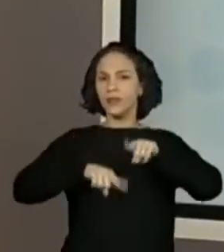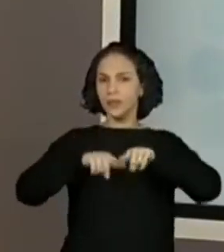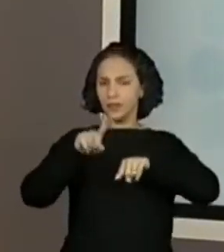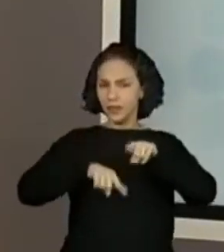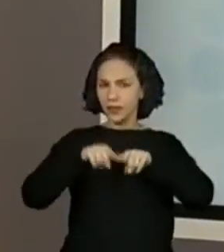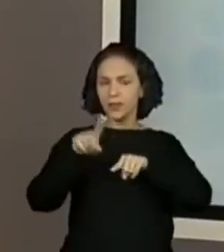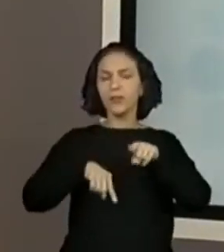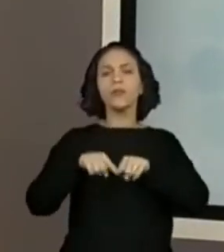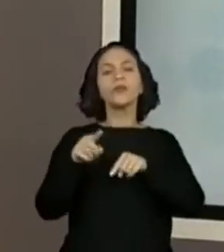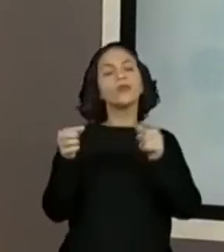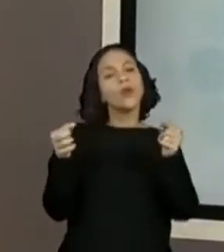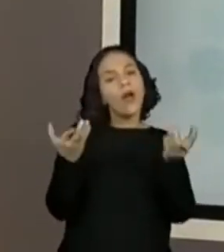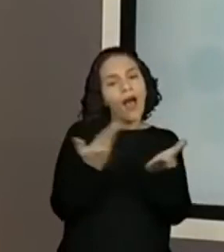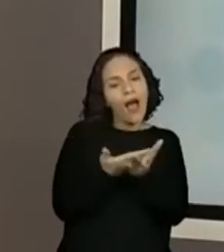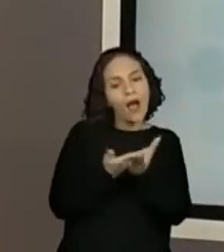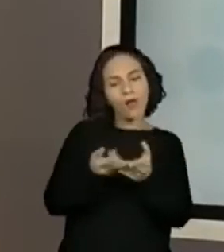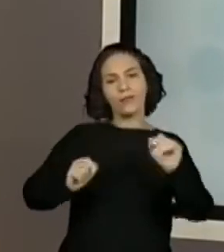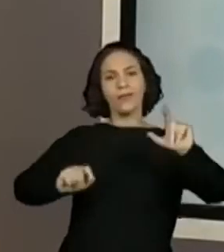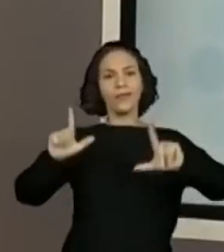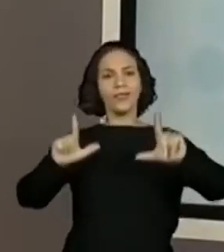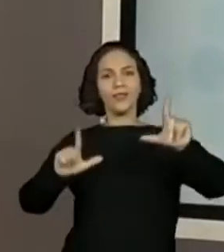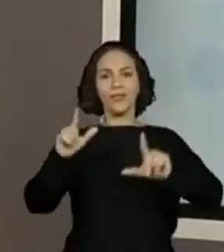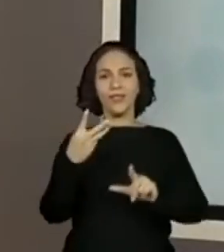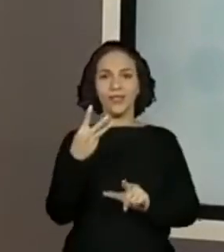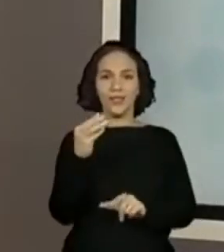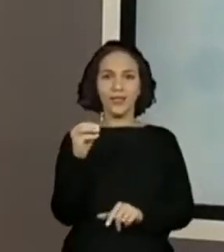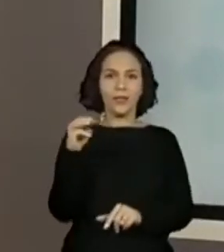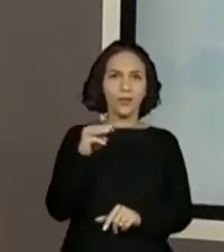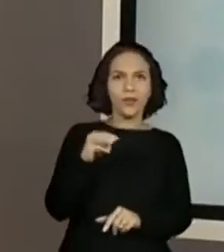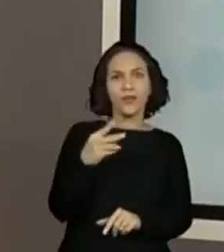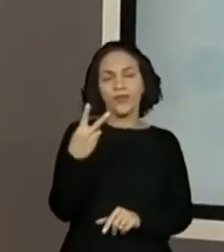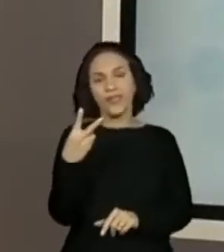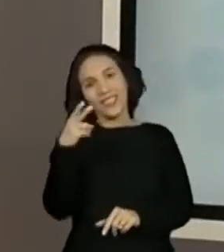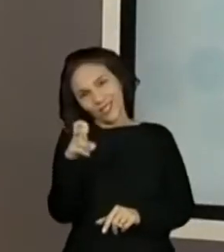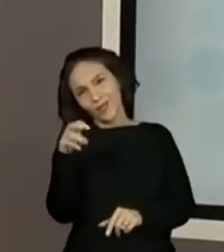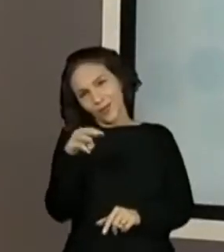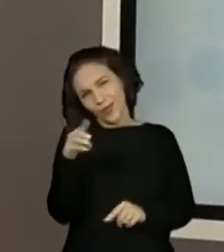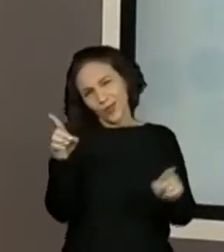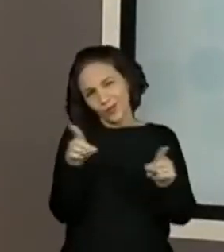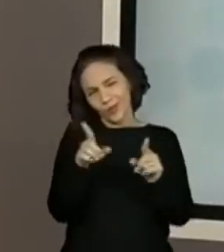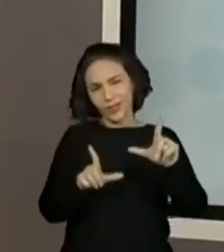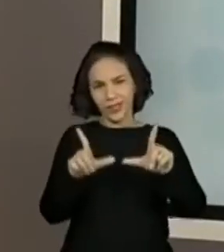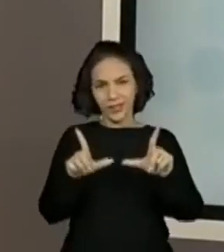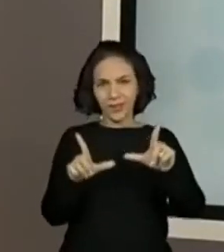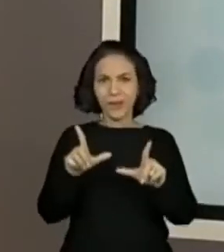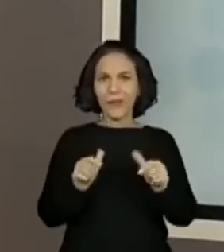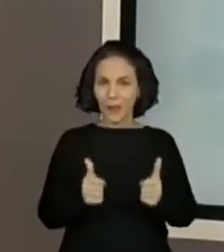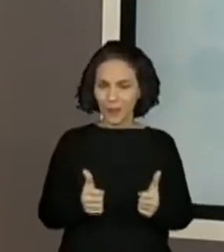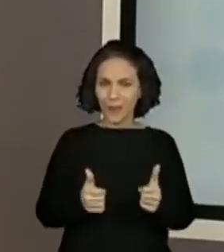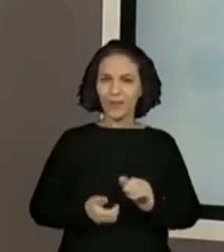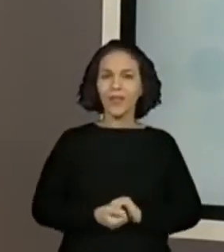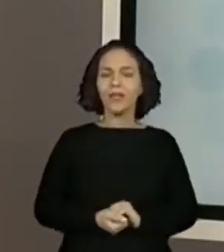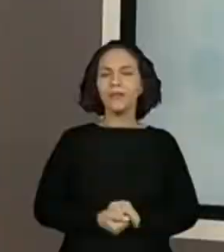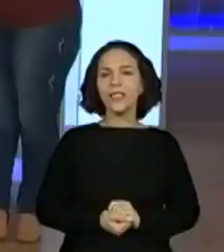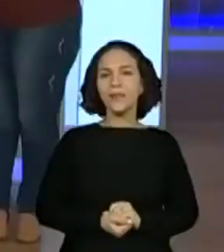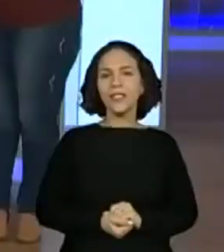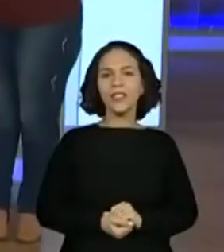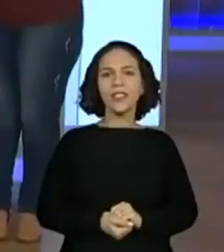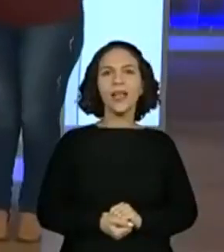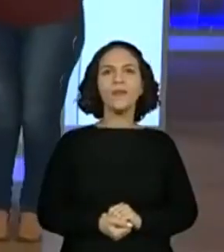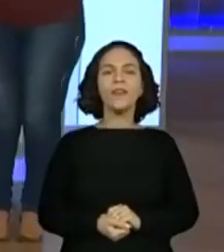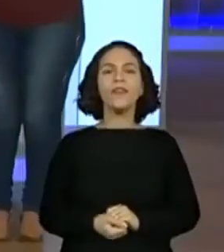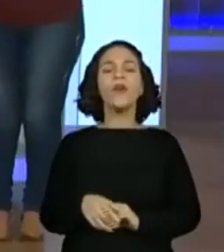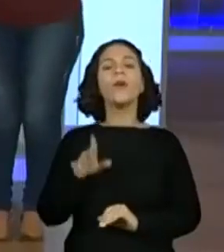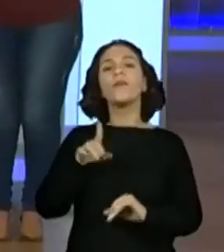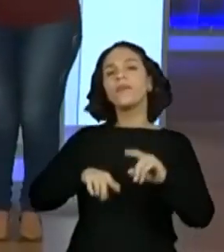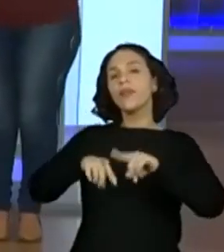todo para as nossas aulas aqui de 30 minutos, 25 minutos na televisão, tá bom? Nada que comprometa a essência